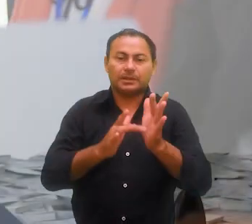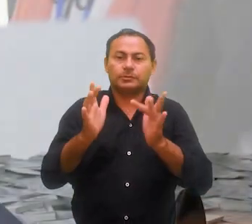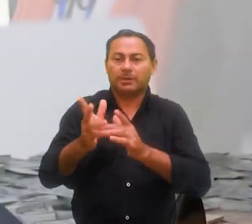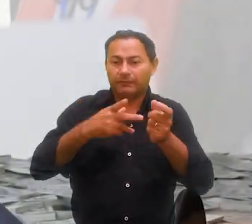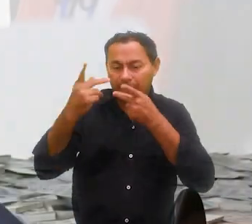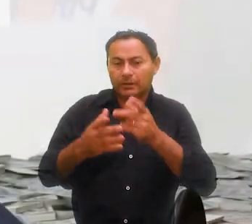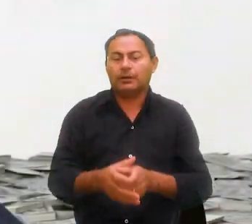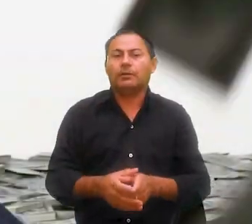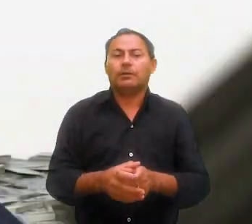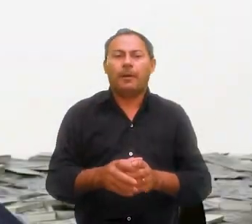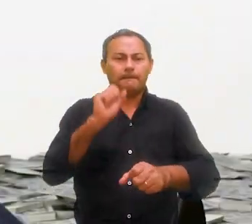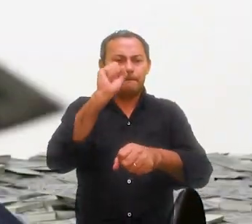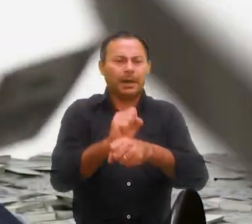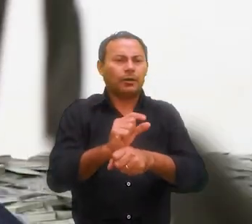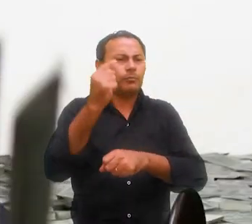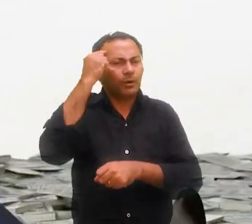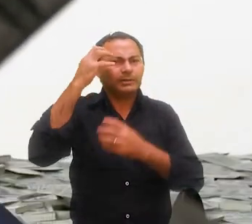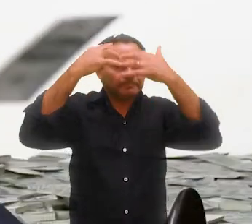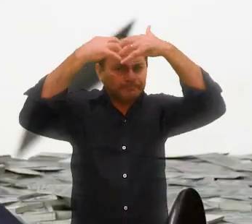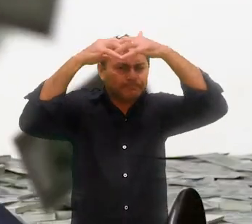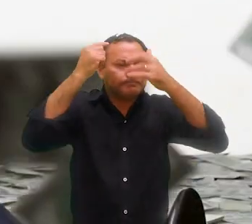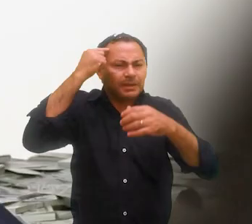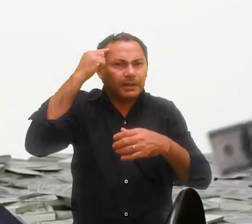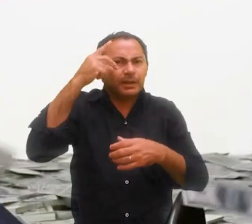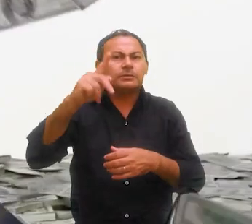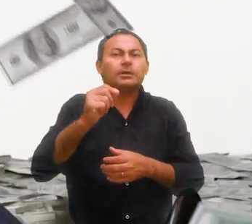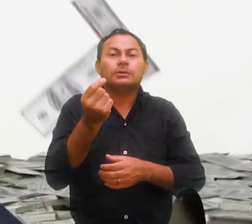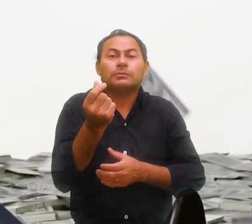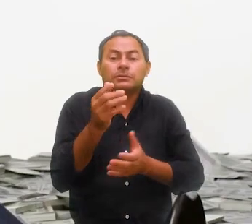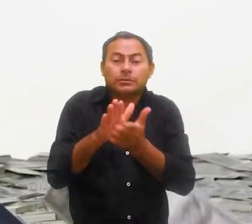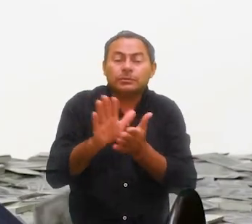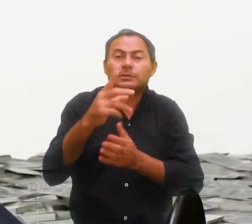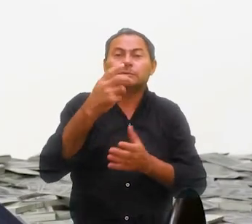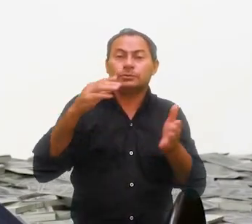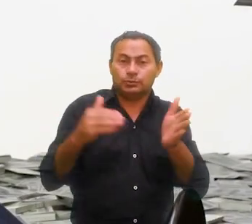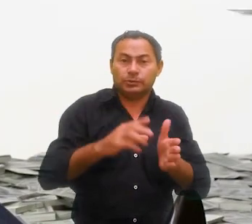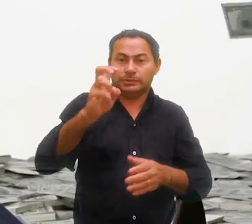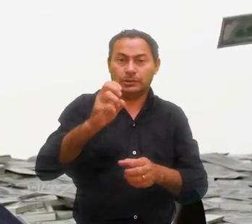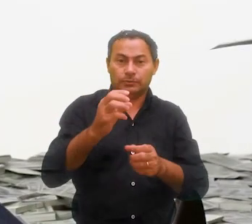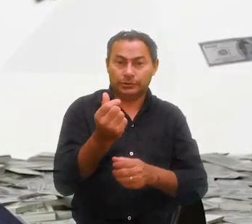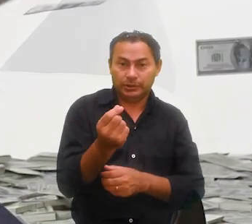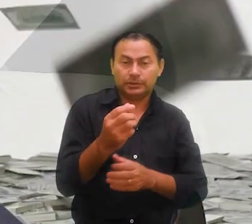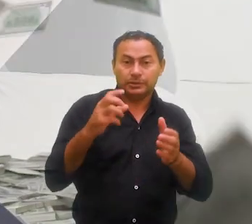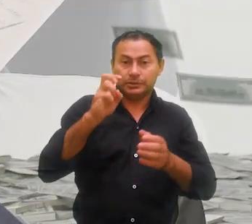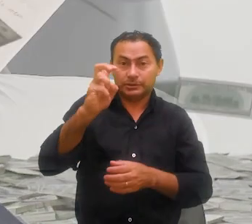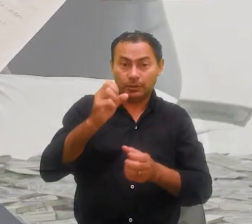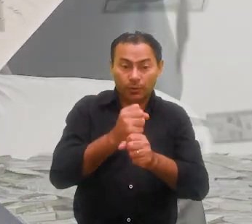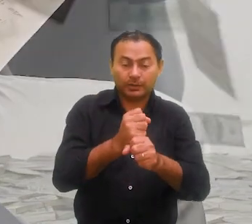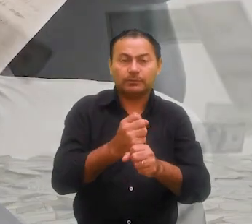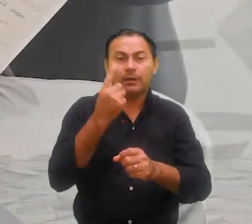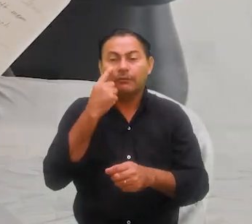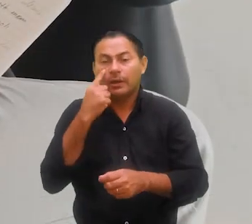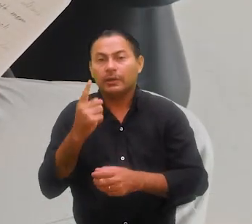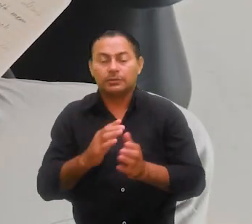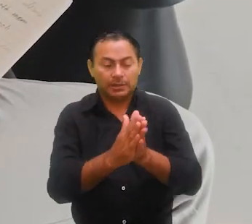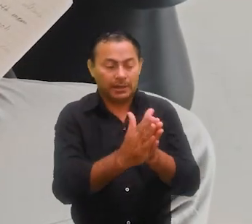sermão. Ele diria simplesmente: vamos parar um pouco e ver como você tem gastado o seu dinheiro nos últimos 5 anos. Ou então,